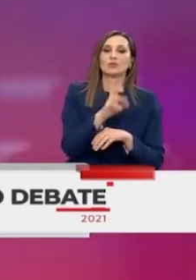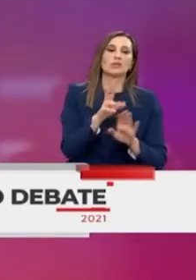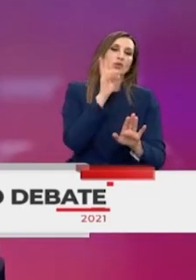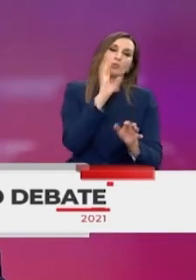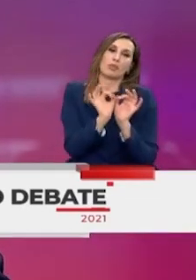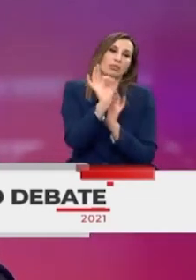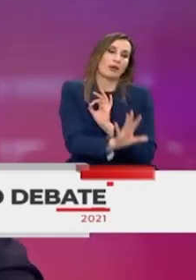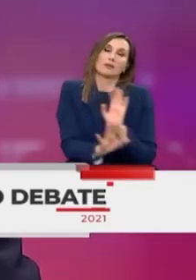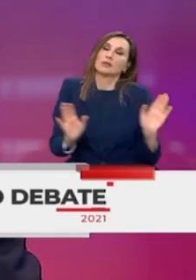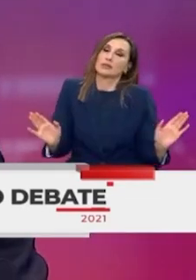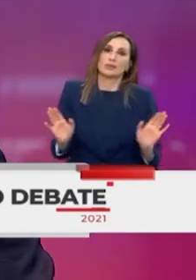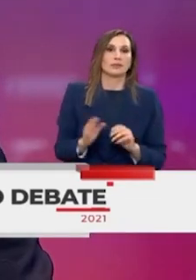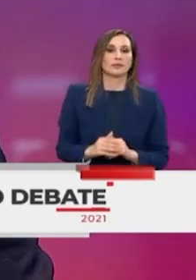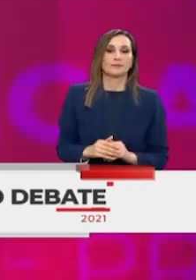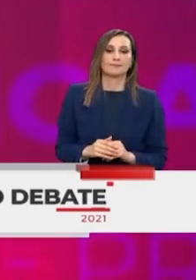não?